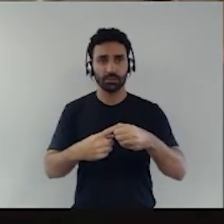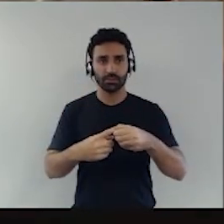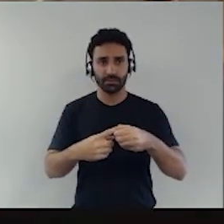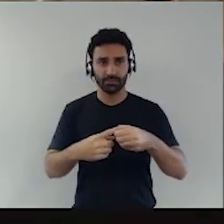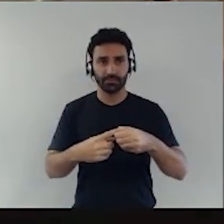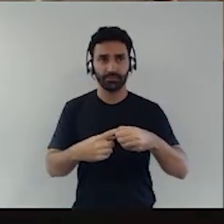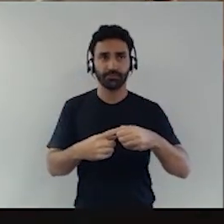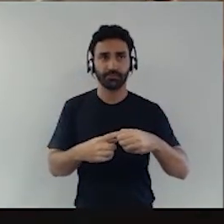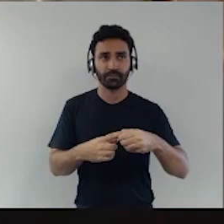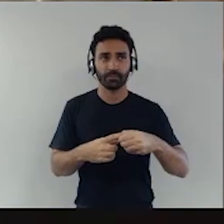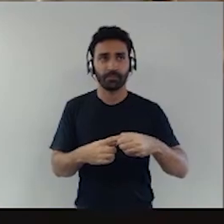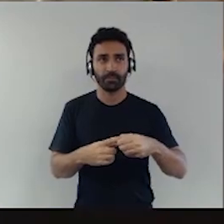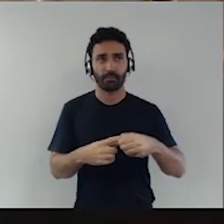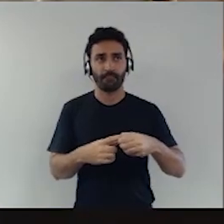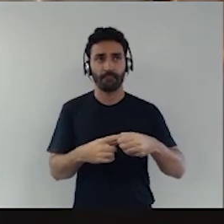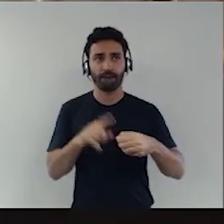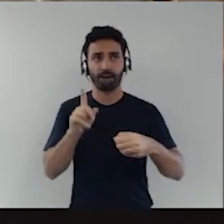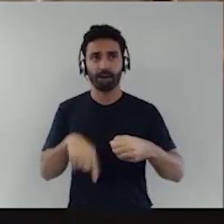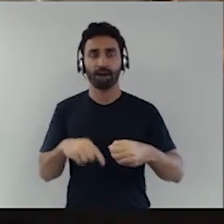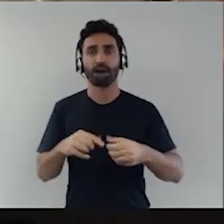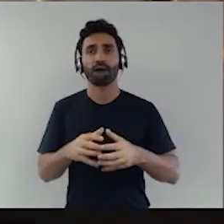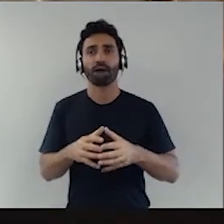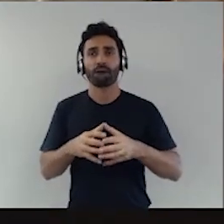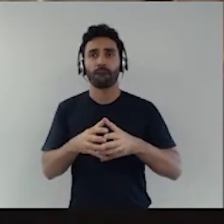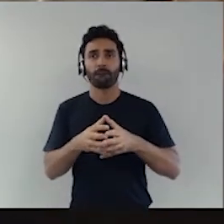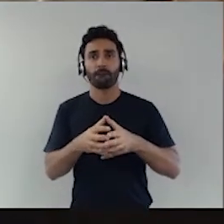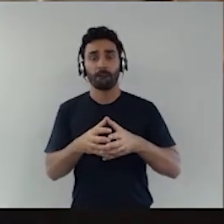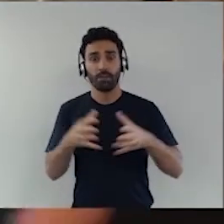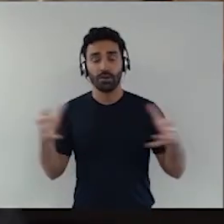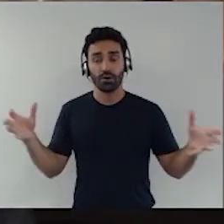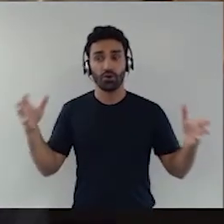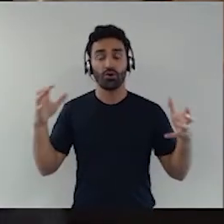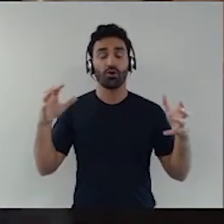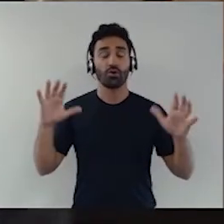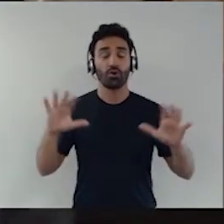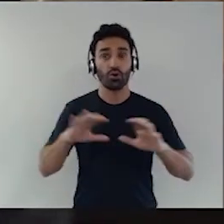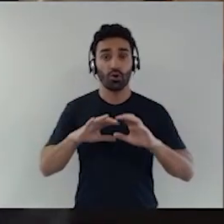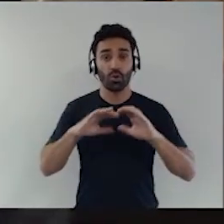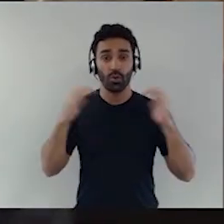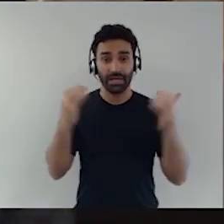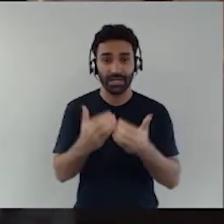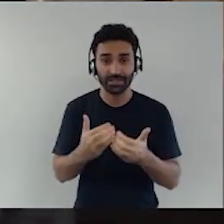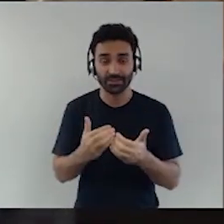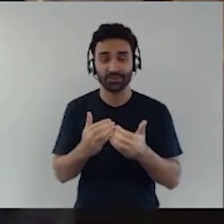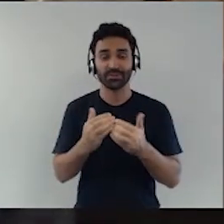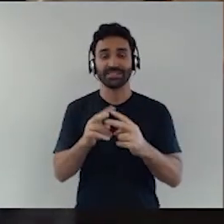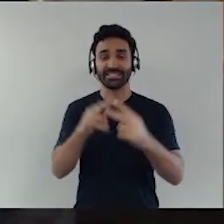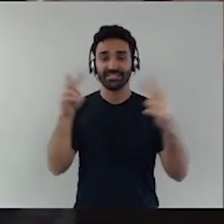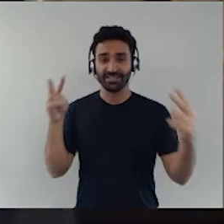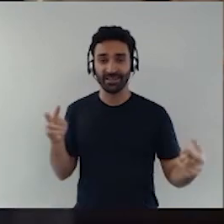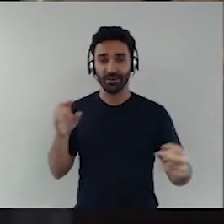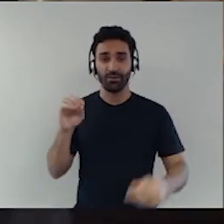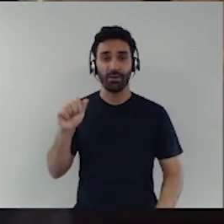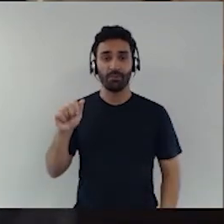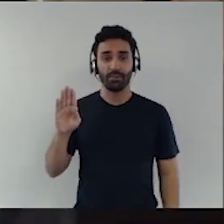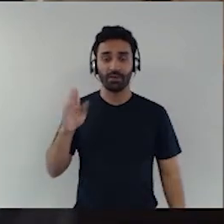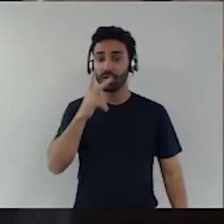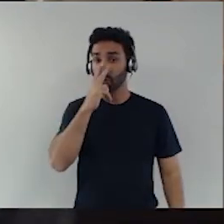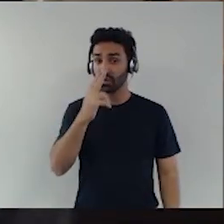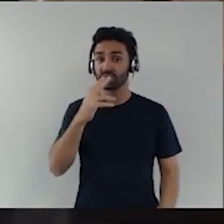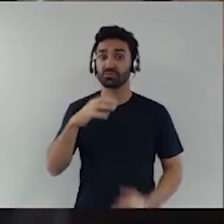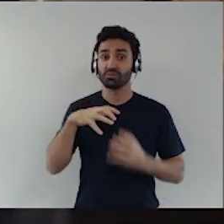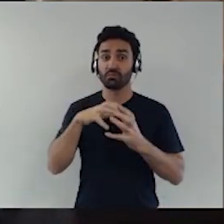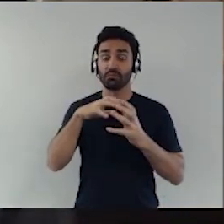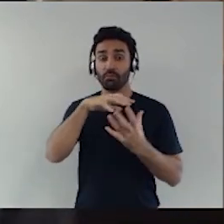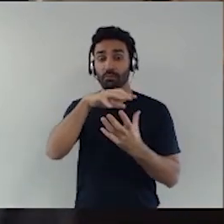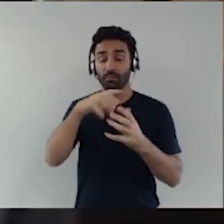âmbito desse, que é o maior congresso, né, digital já realizado pela OAB, e acredito que um dos maiores do mundo,